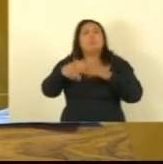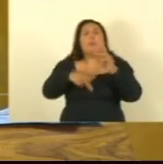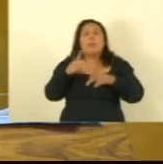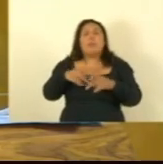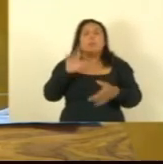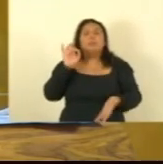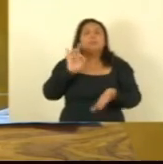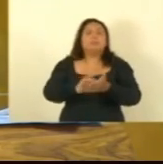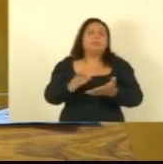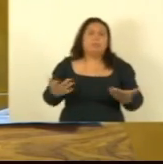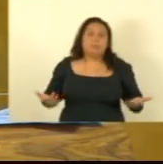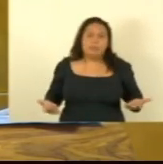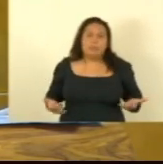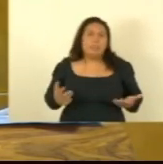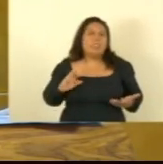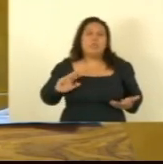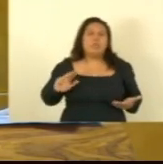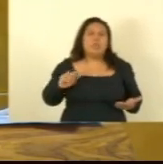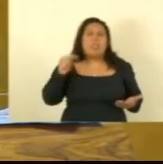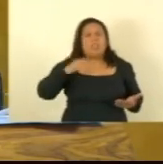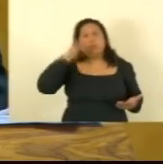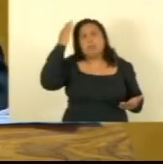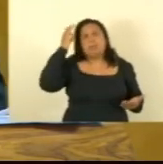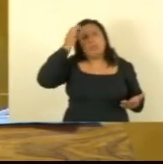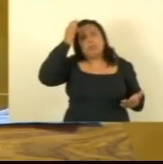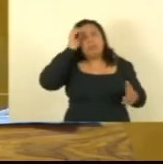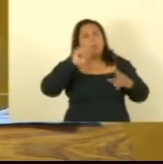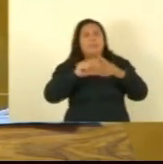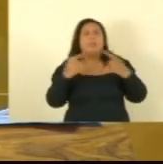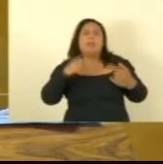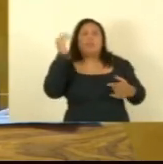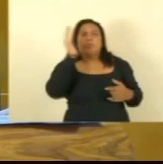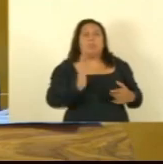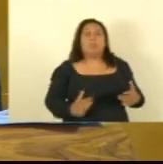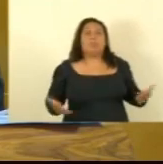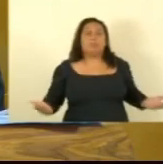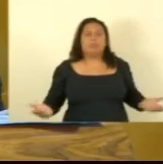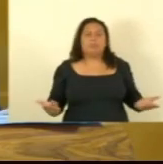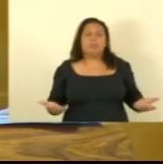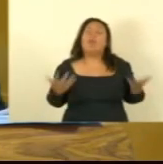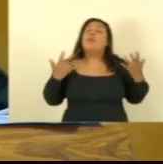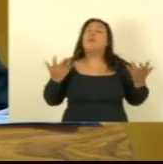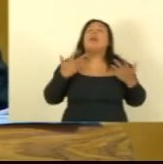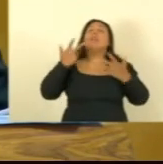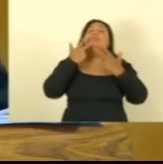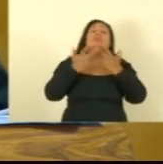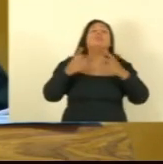população, não só do Estado do Espírito Santo, mas do Brasil. Quero ver